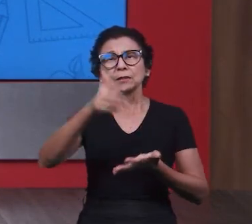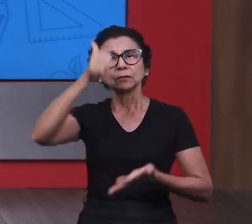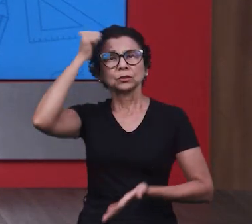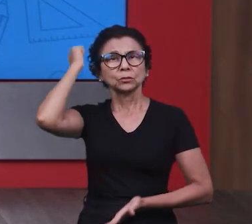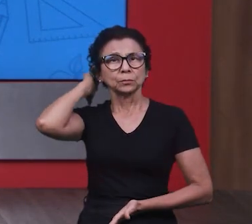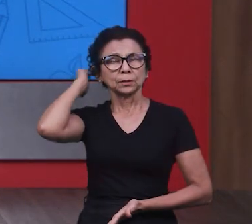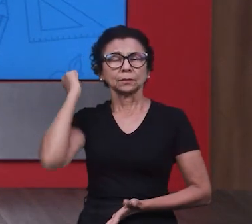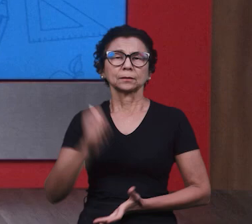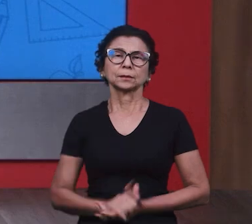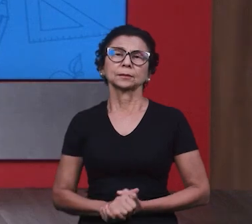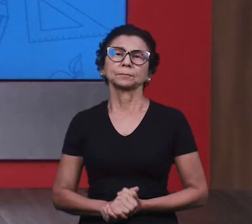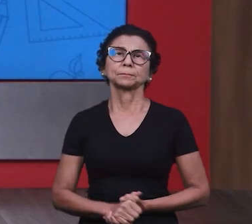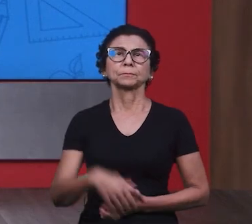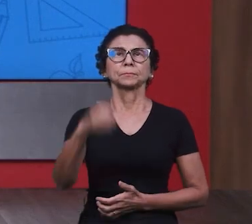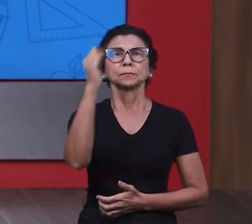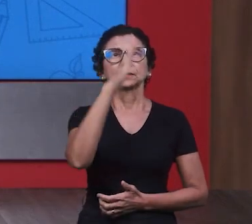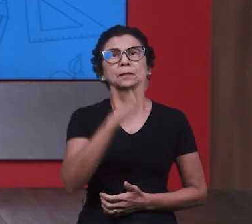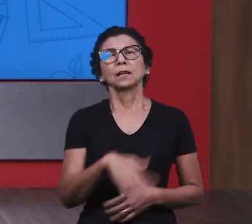Brasil. Mas aí você podia falar, mas Lessa,